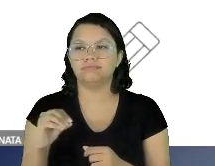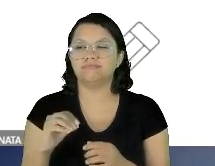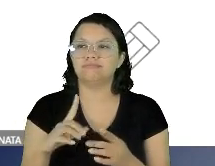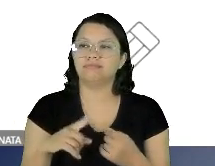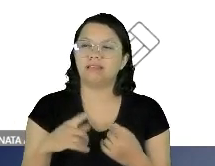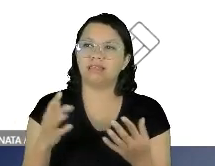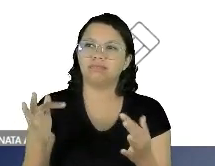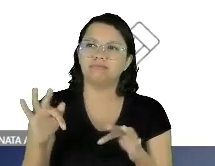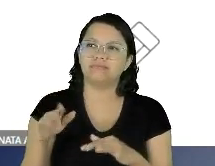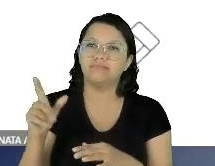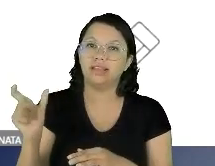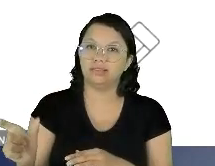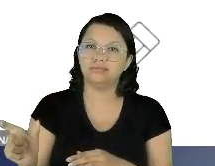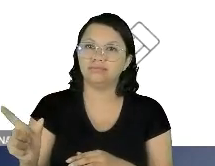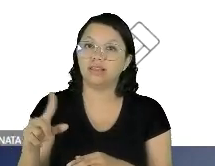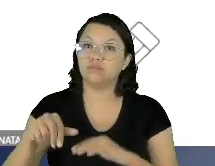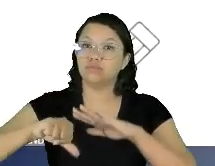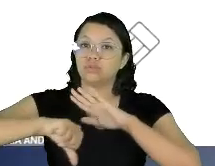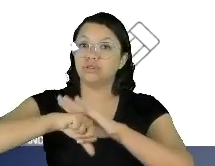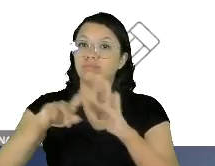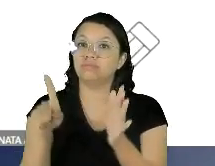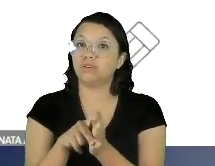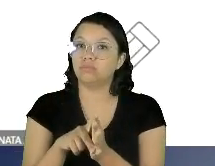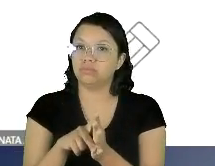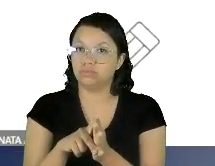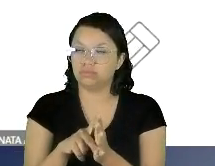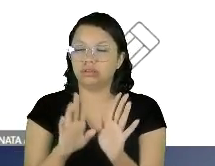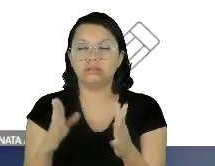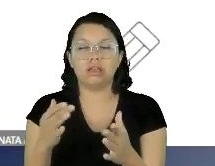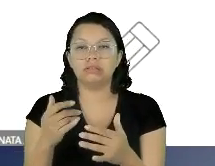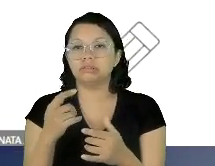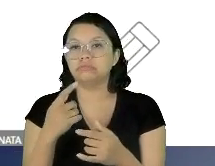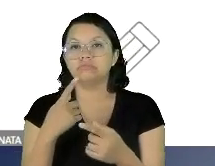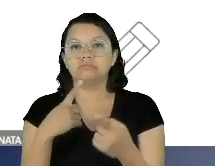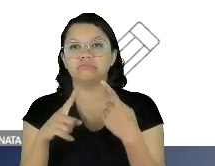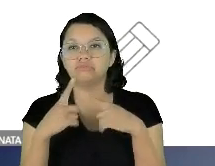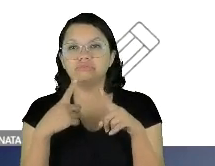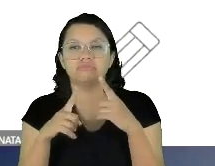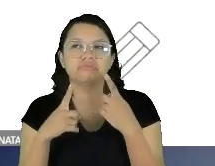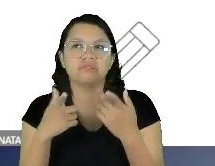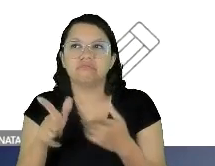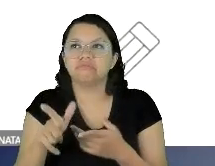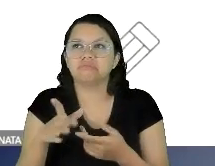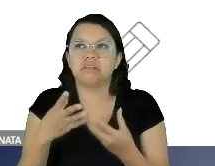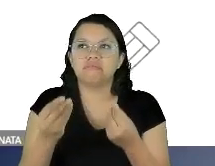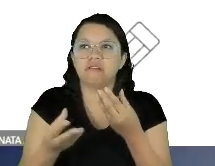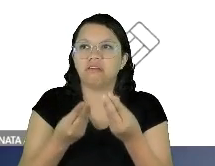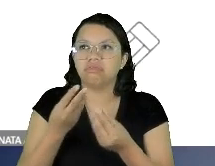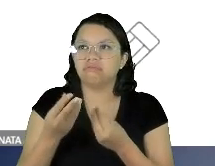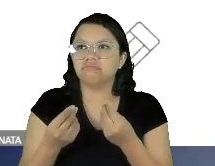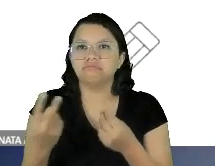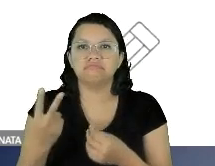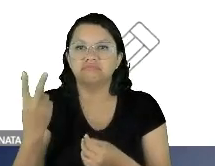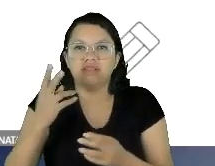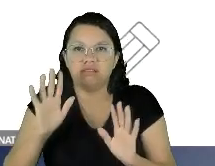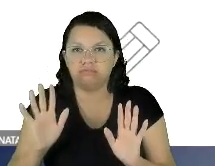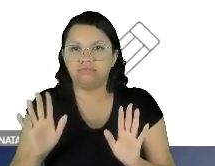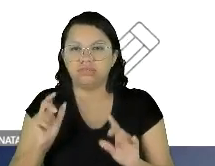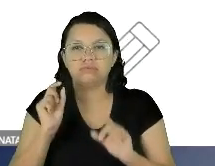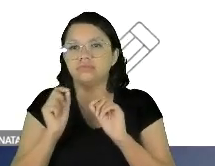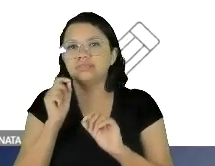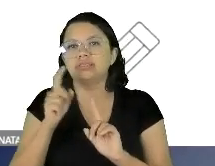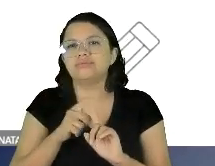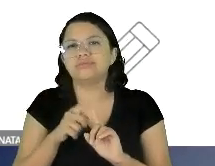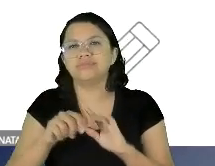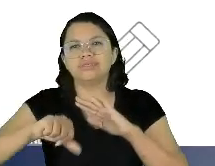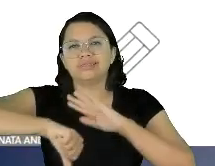a importunação já é um crime próprio, então essa discussão acaba não tendo muita validade de qual seria o crime